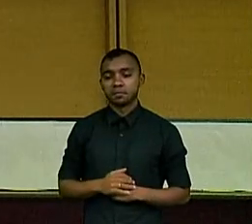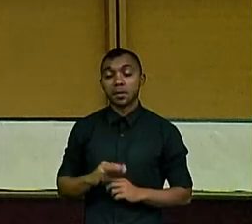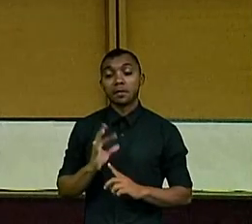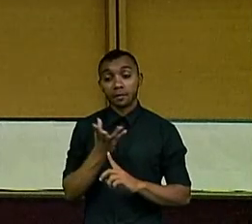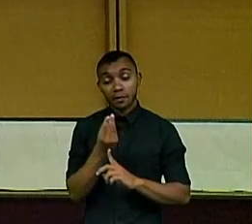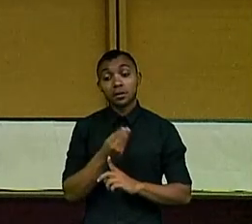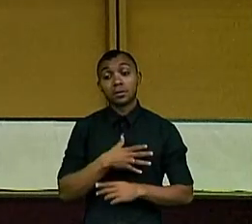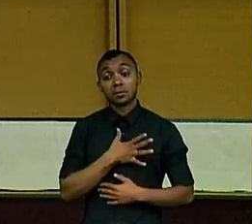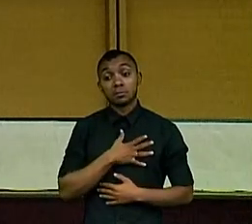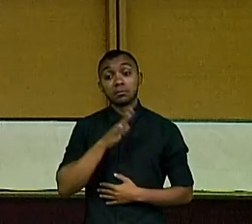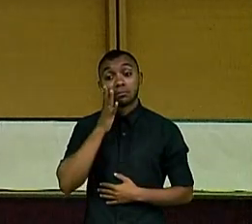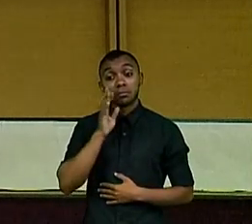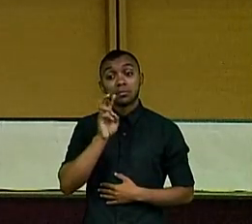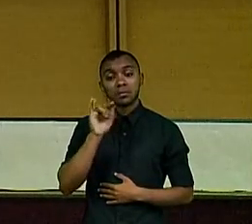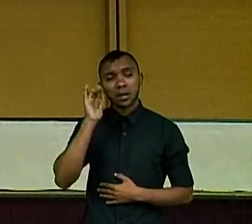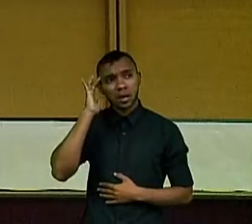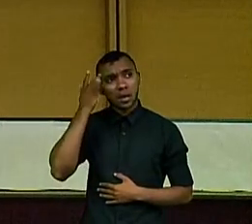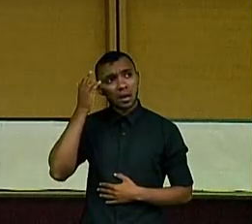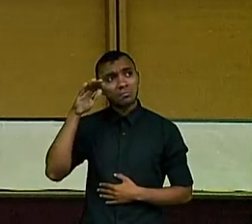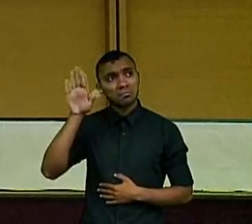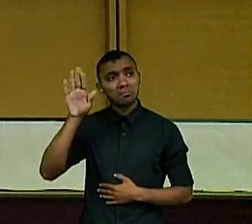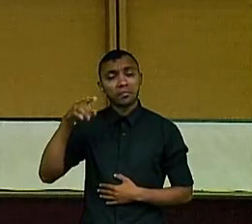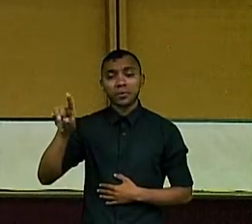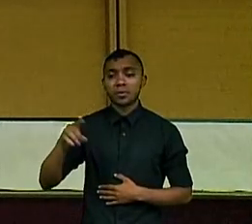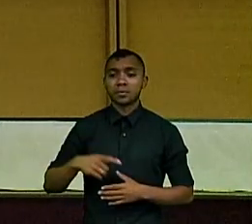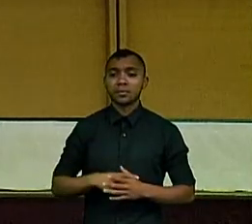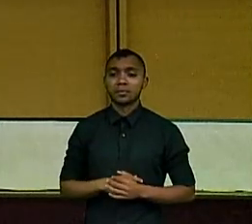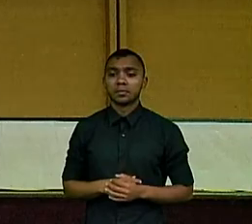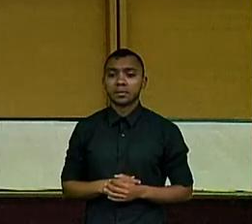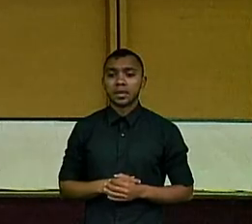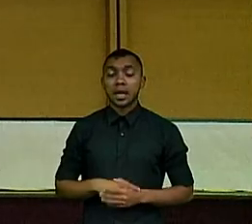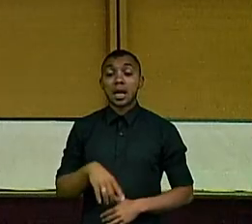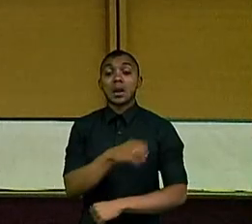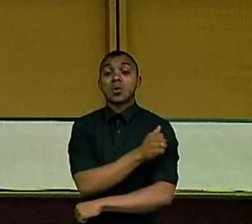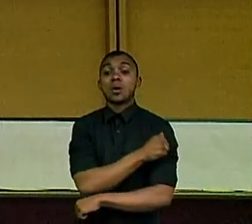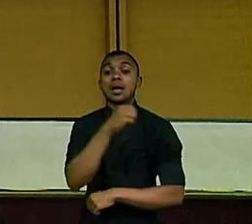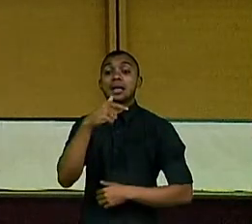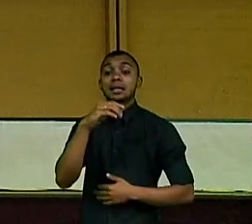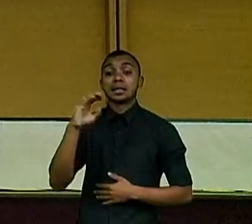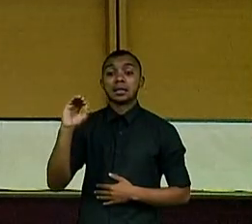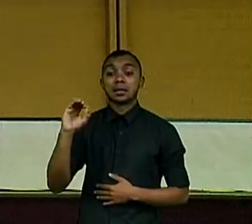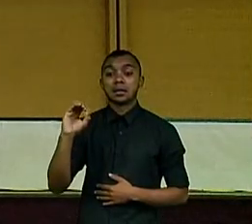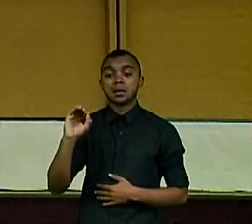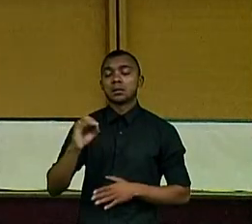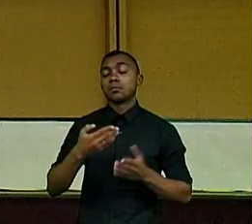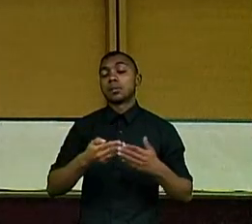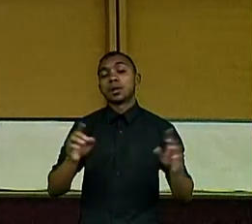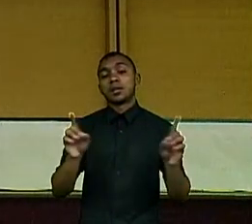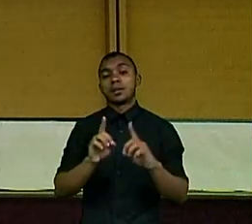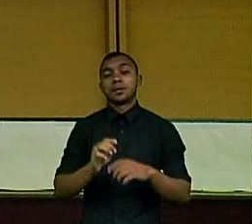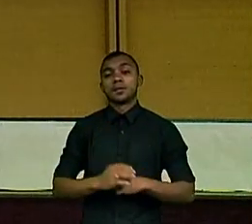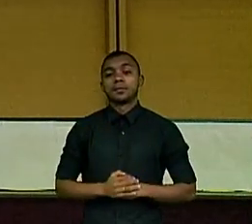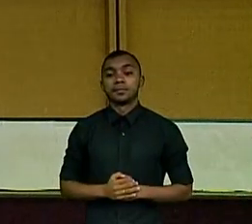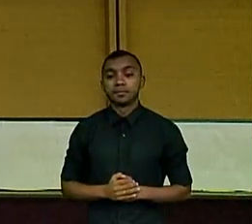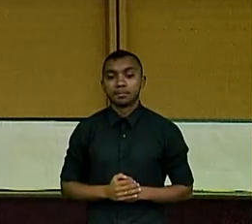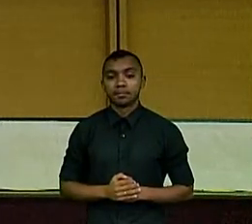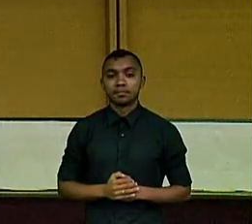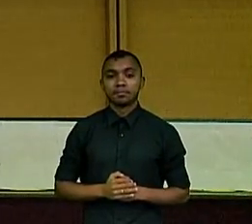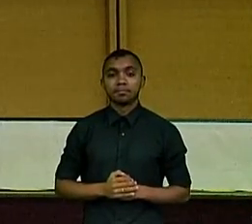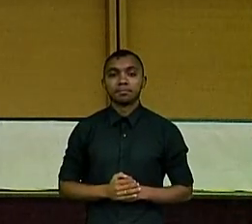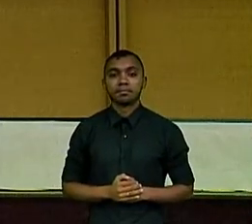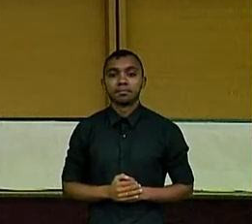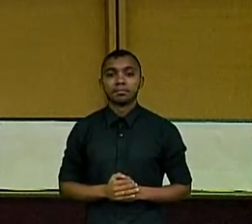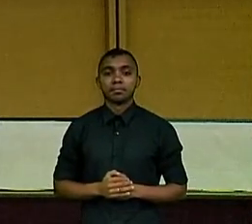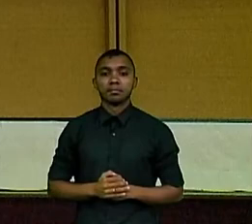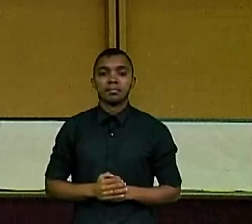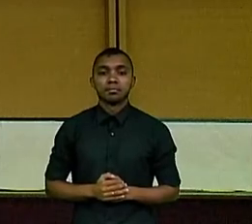eu acho que eu vou viu 70 alunos Ah não vou perder não aí já tô lá confirmada